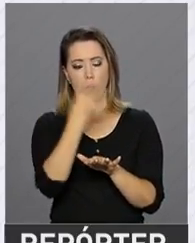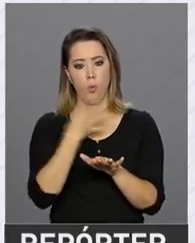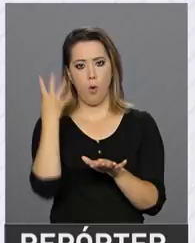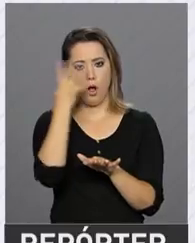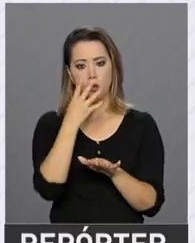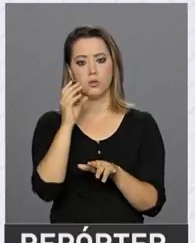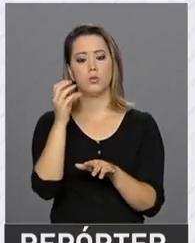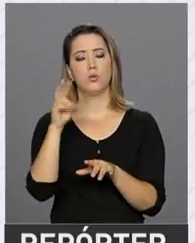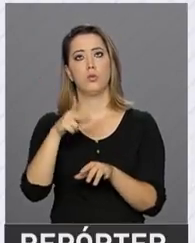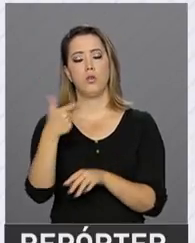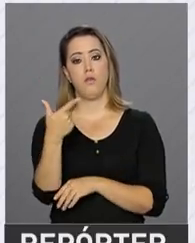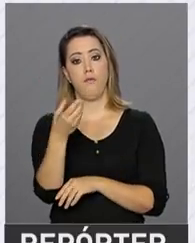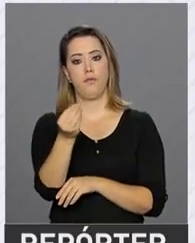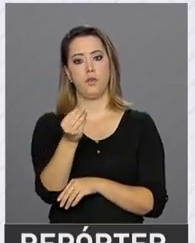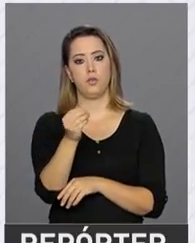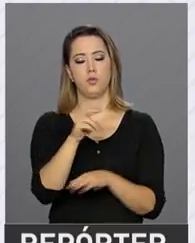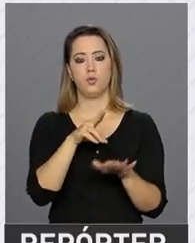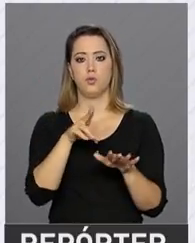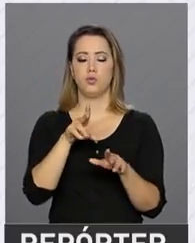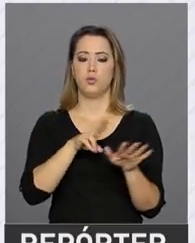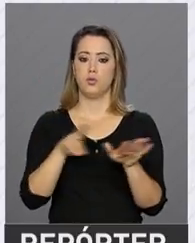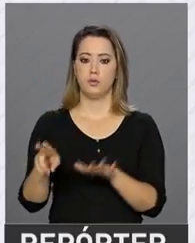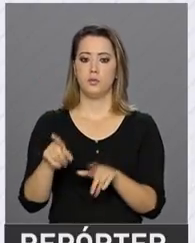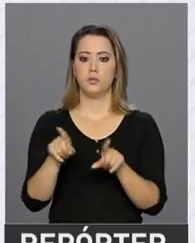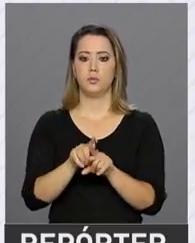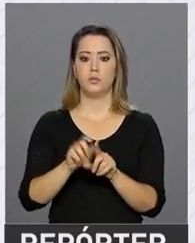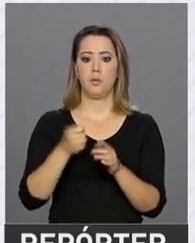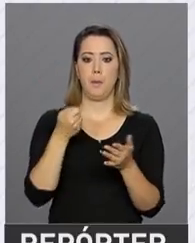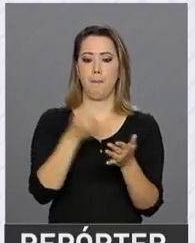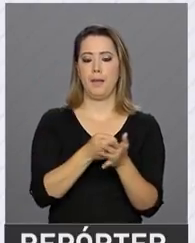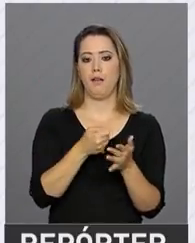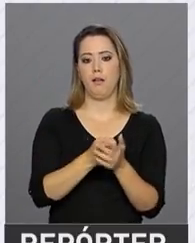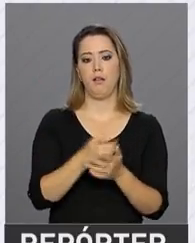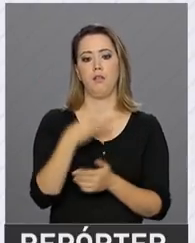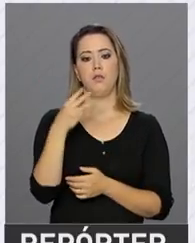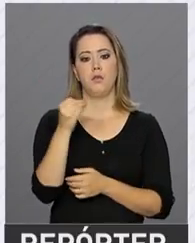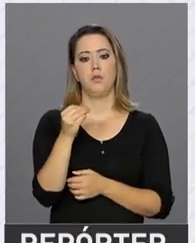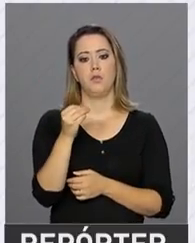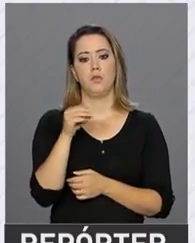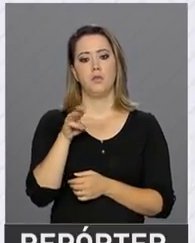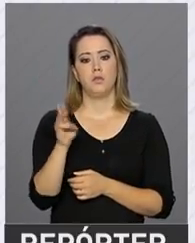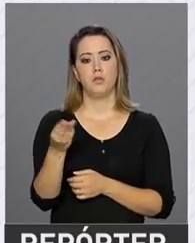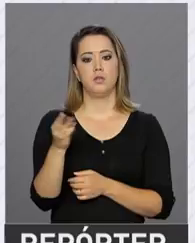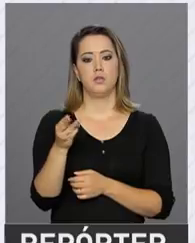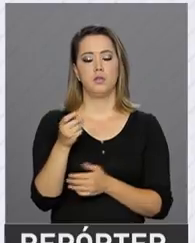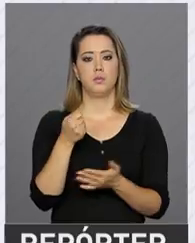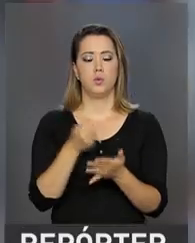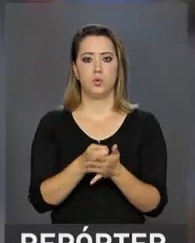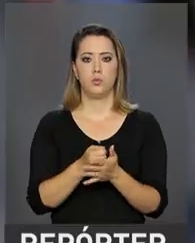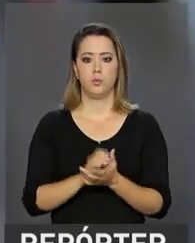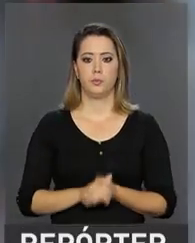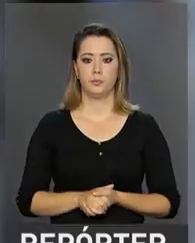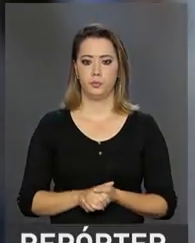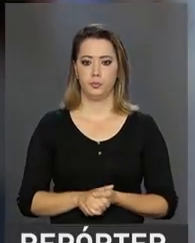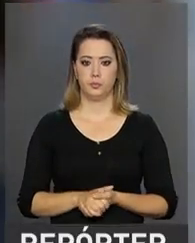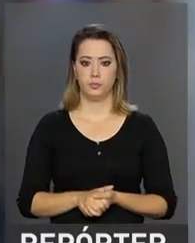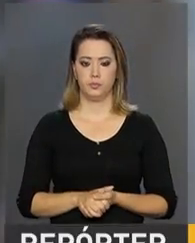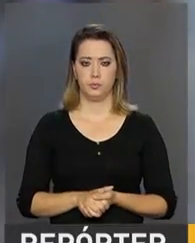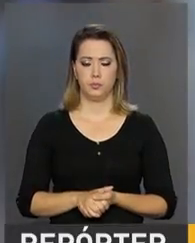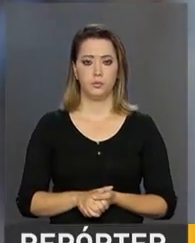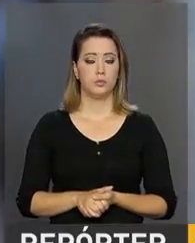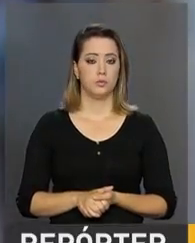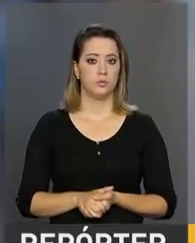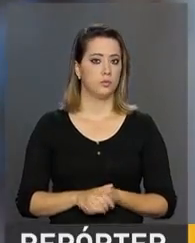caso vai ocorrer um pagamento adicional correspondente a 30 minutos de remuneração a redução de